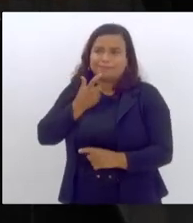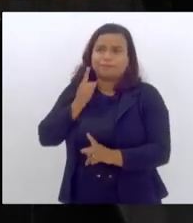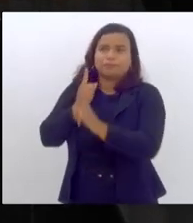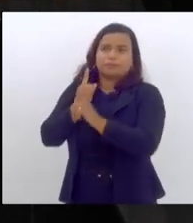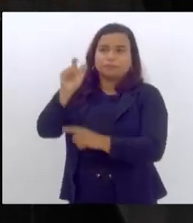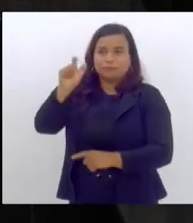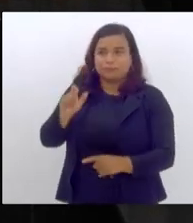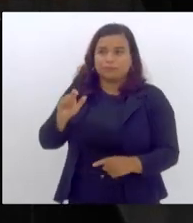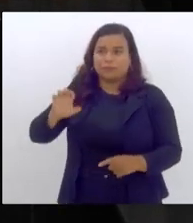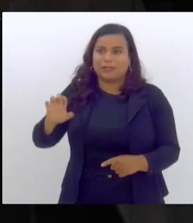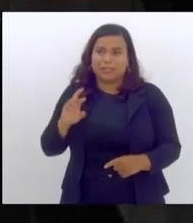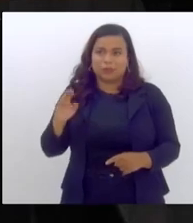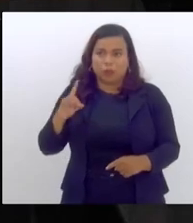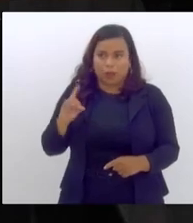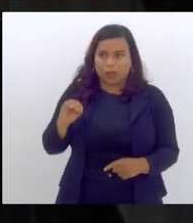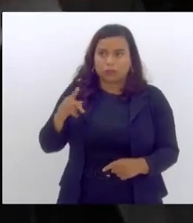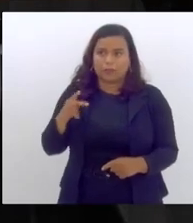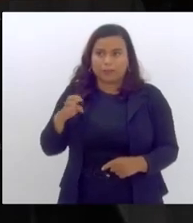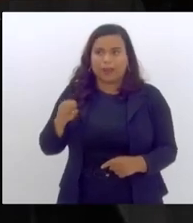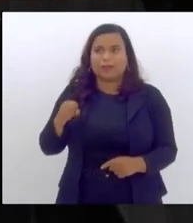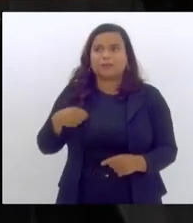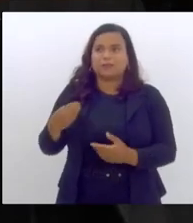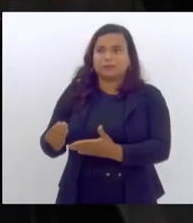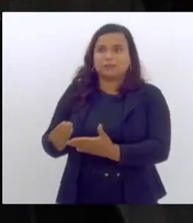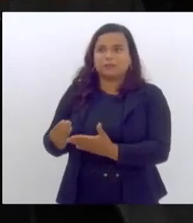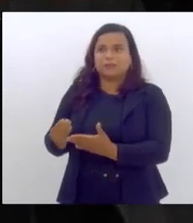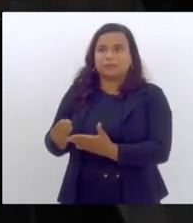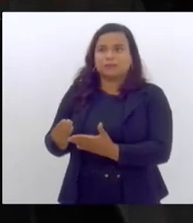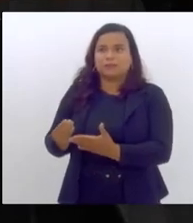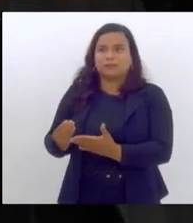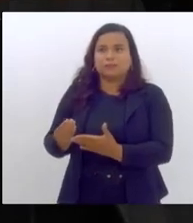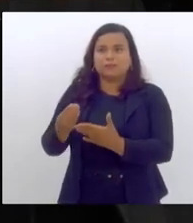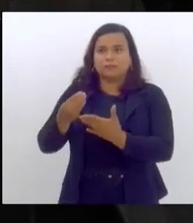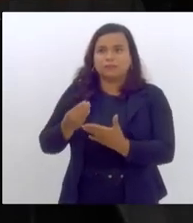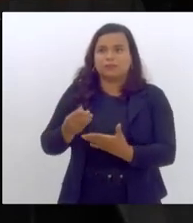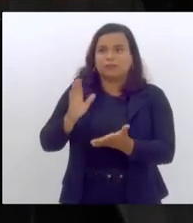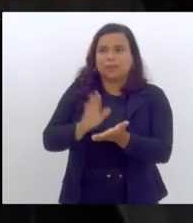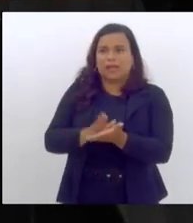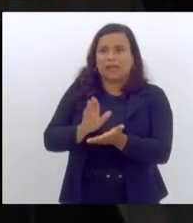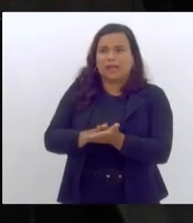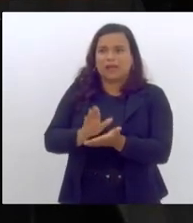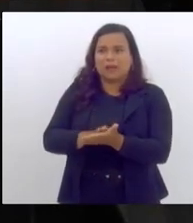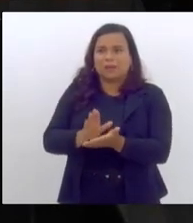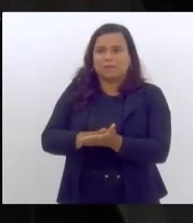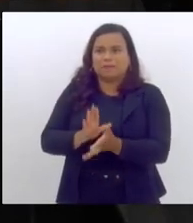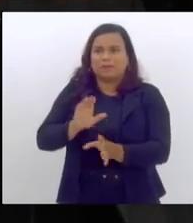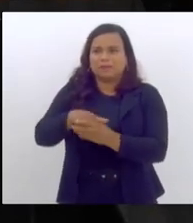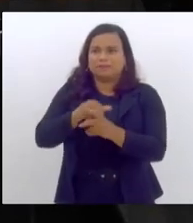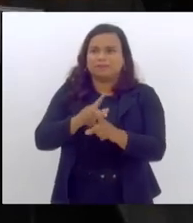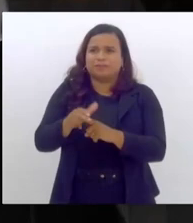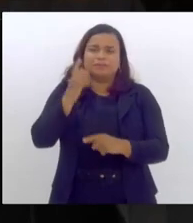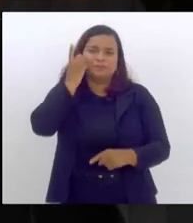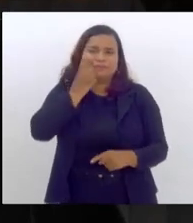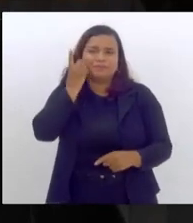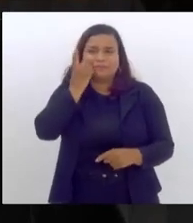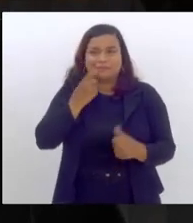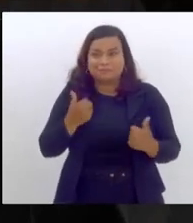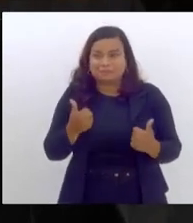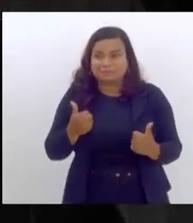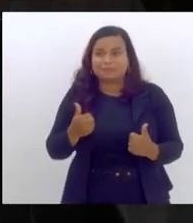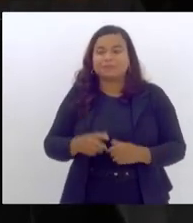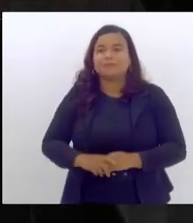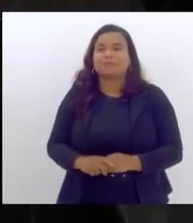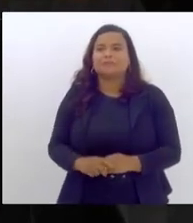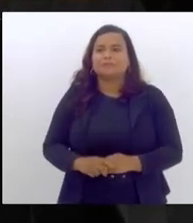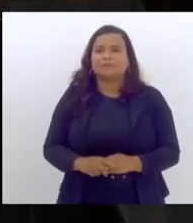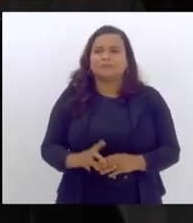falou: quero parabenizar o Ottoni Pai pela eleição de deputado e